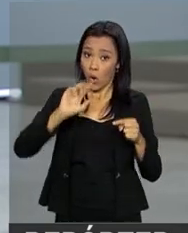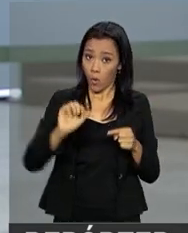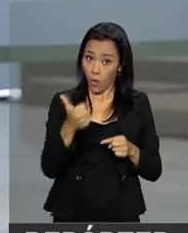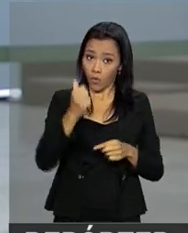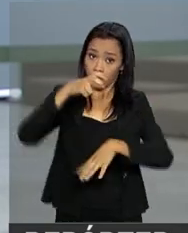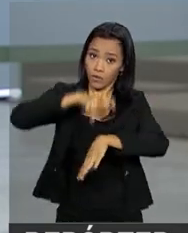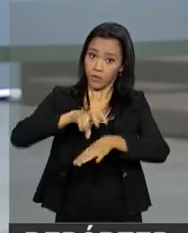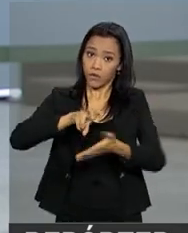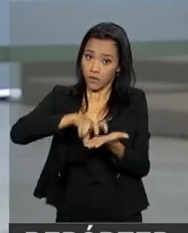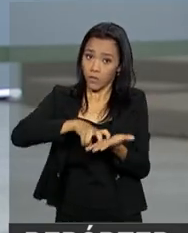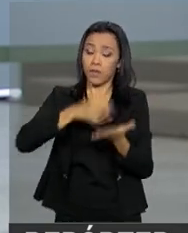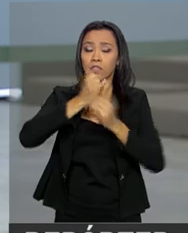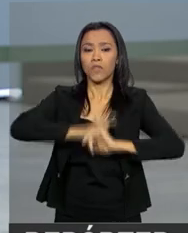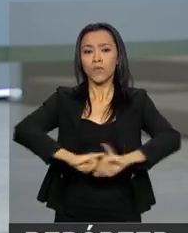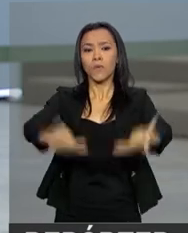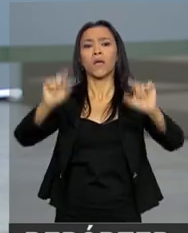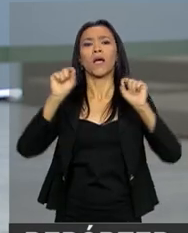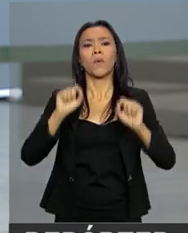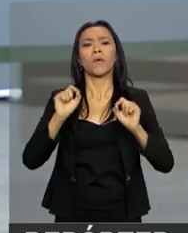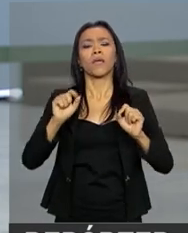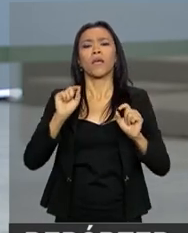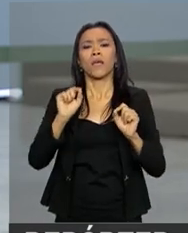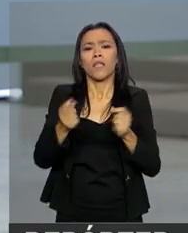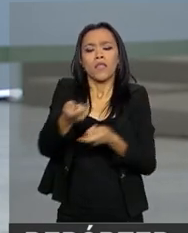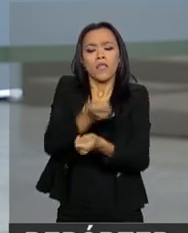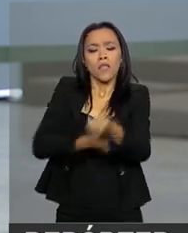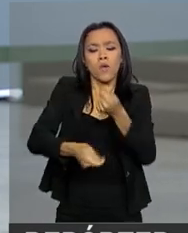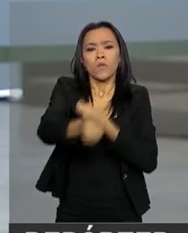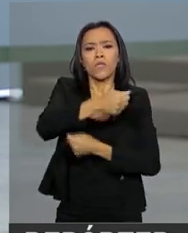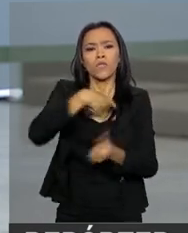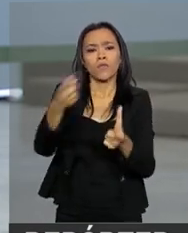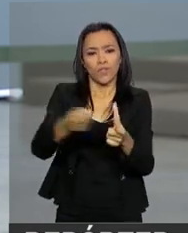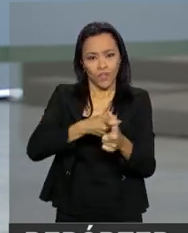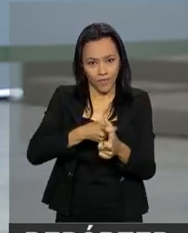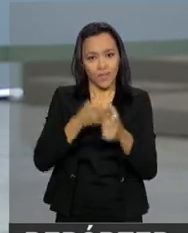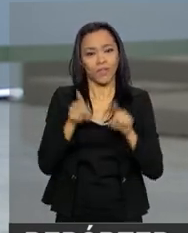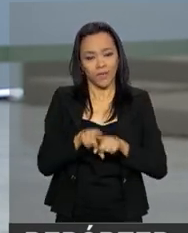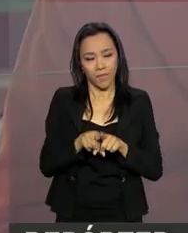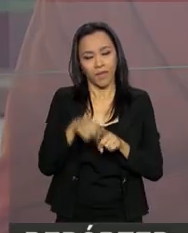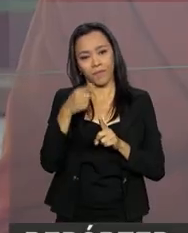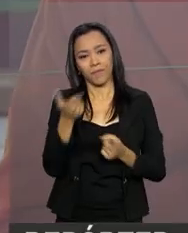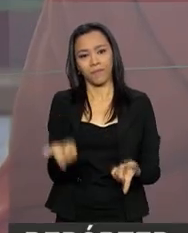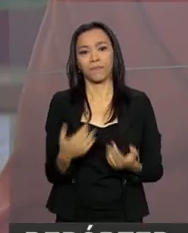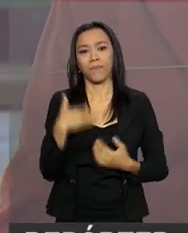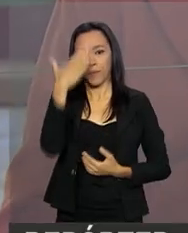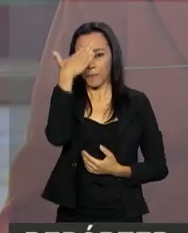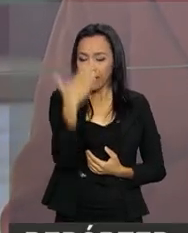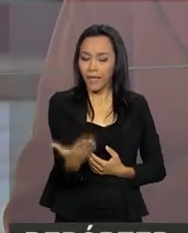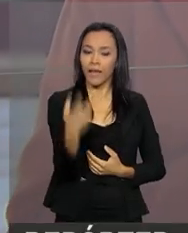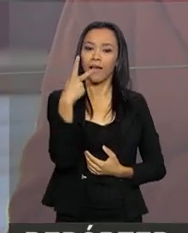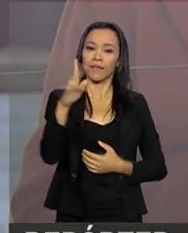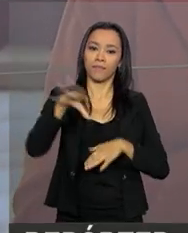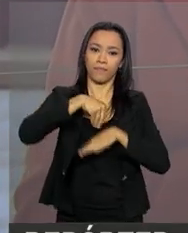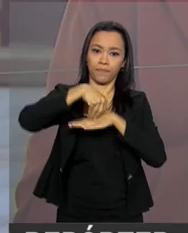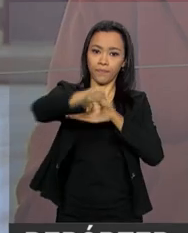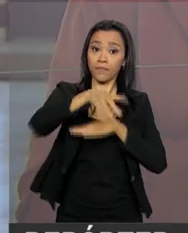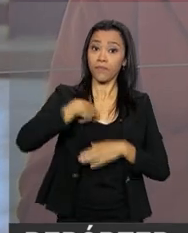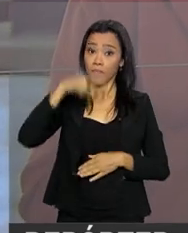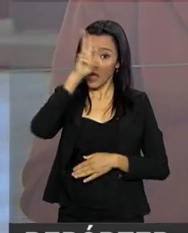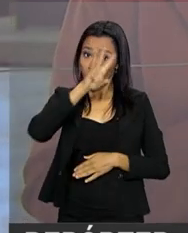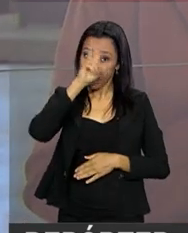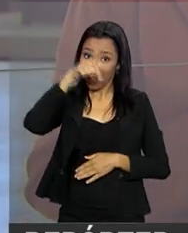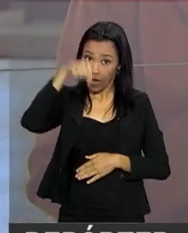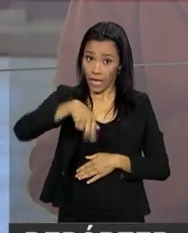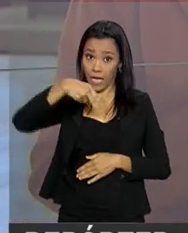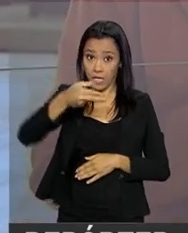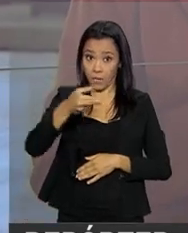vai lançar ainda um mutirão de renegociação de dívidas. Renata, é com você. Obrigada, Thaísa, pelas suas informações e lembrando que a NBR